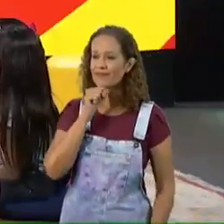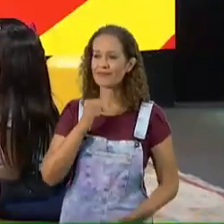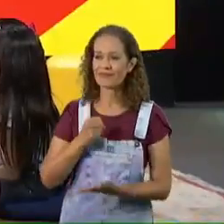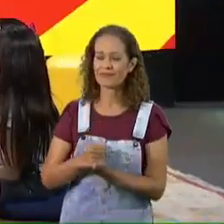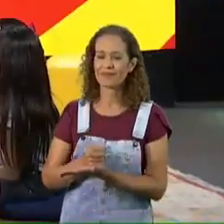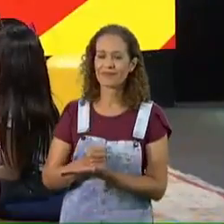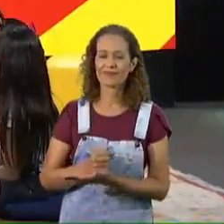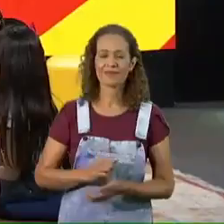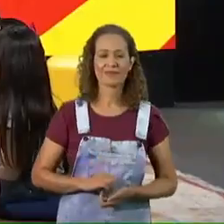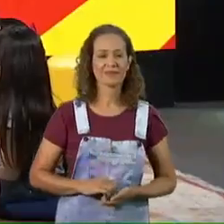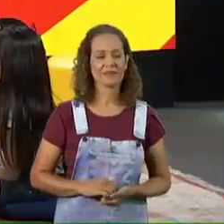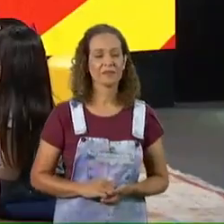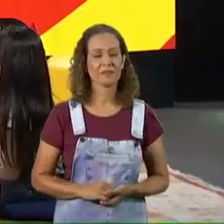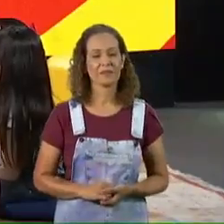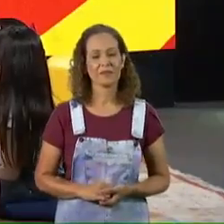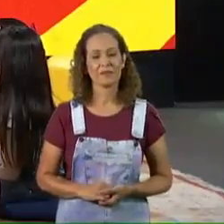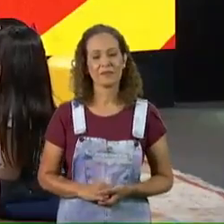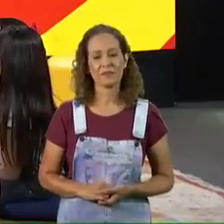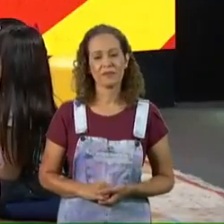Ai, Jesus Cristo.